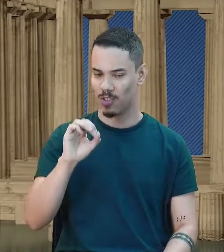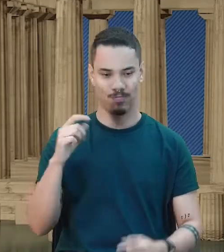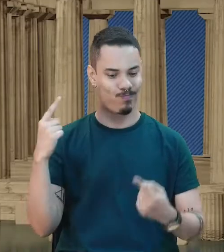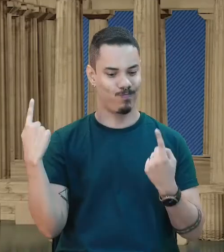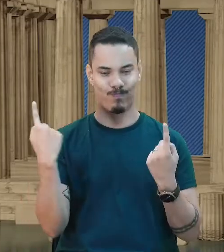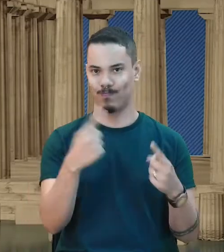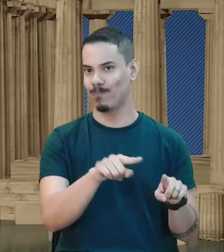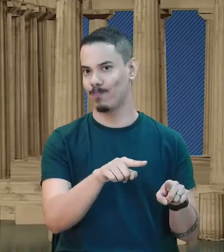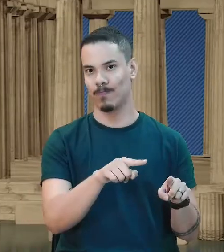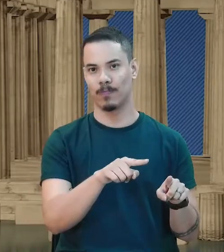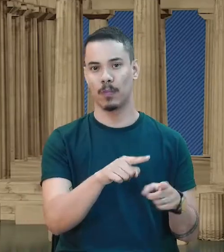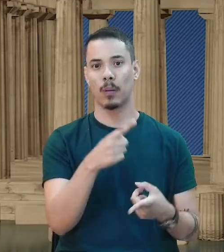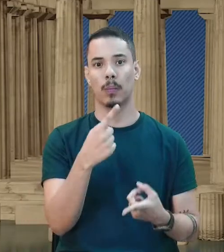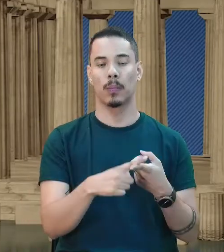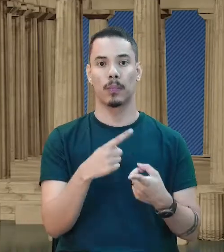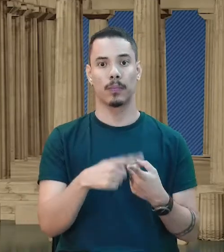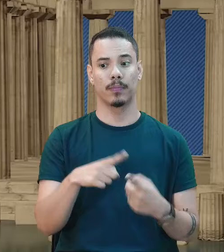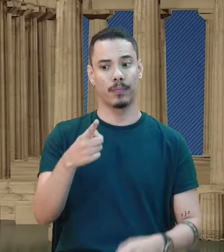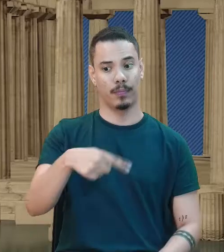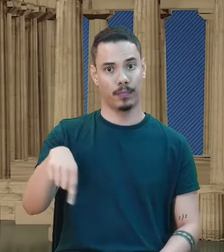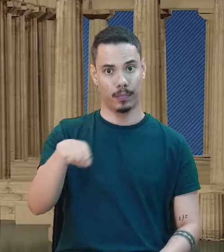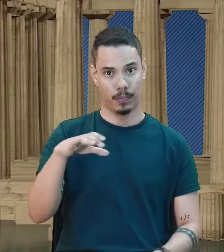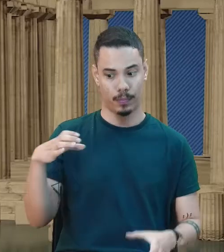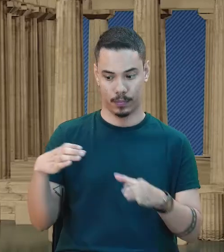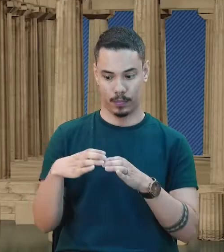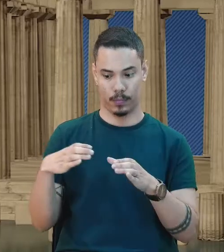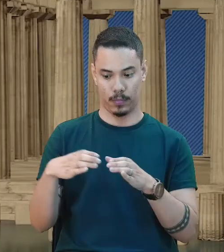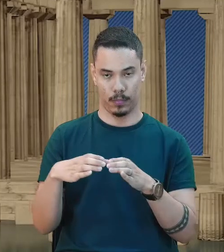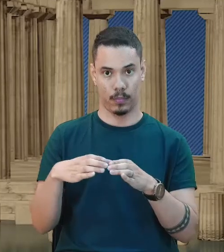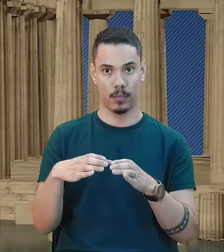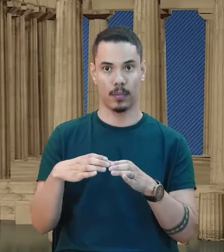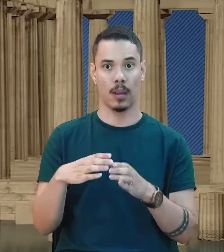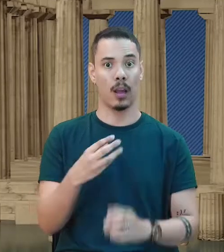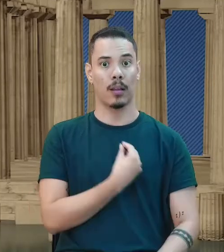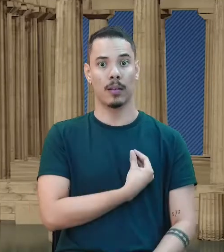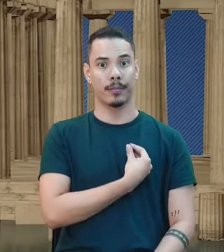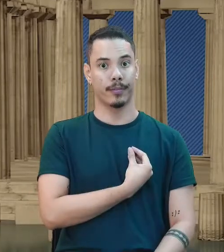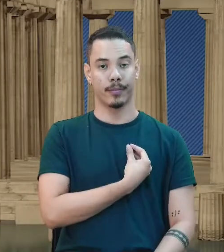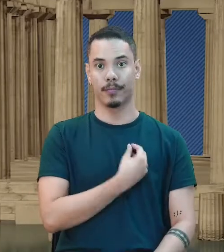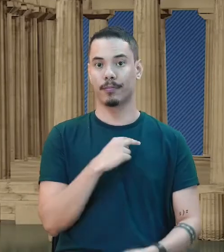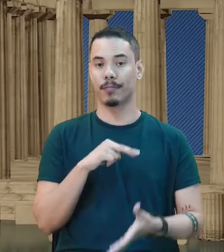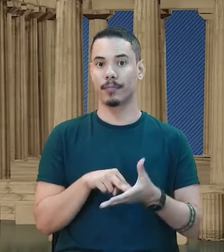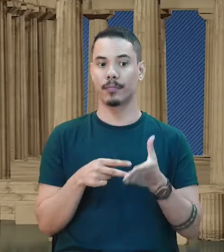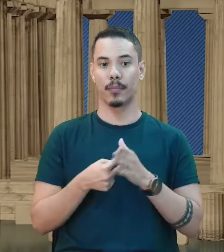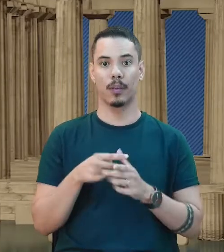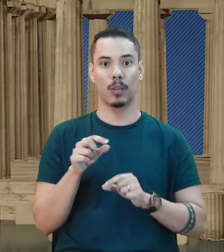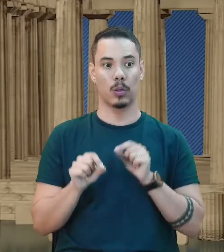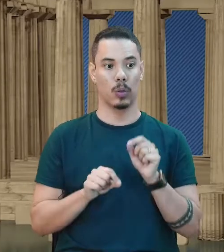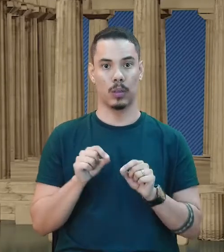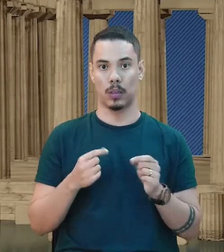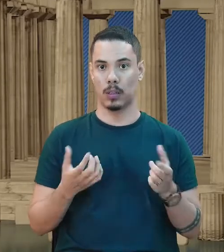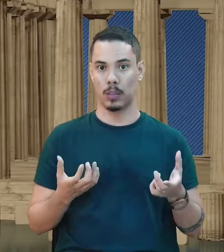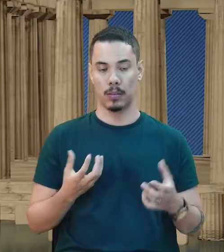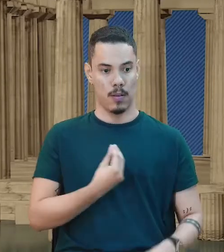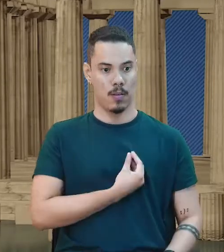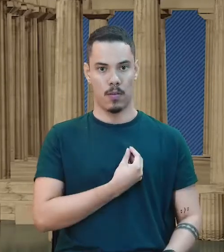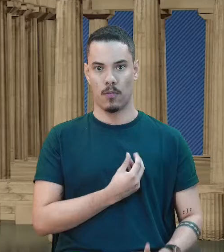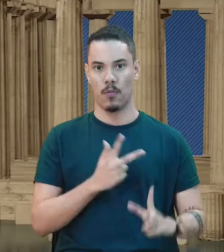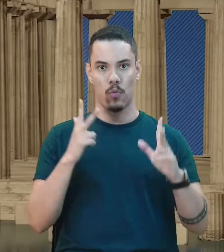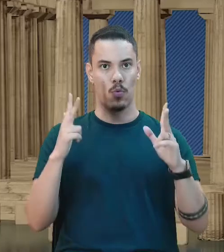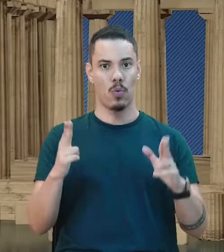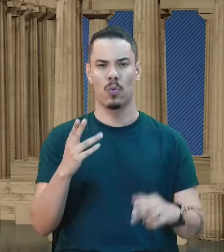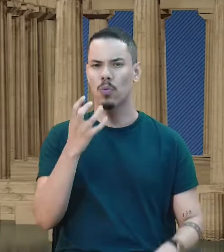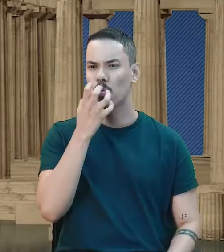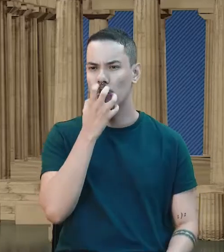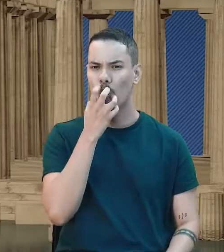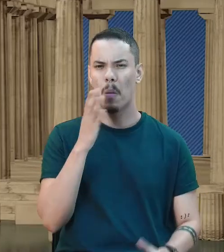conceito, porque para eles a vida, ela tinha que ser vivida assim como os cachorros